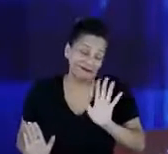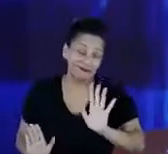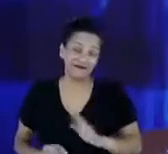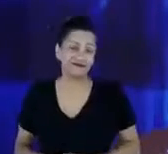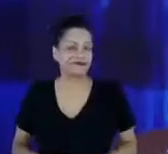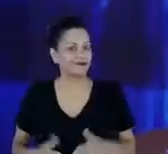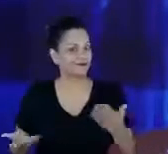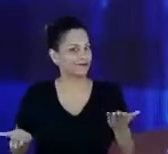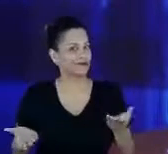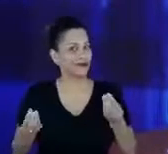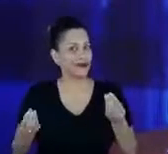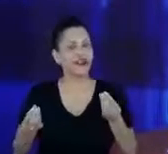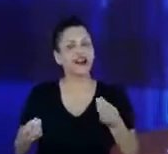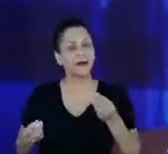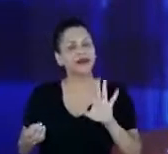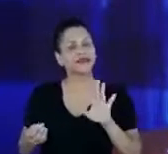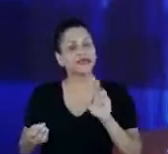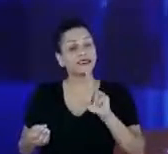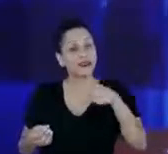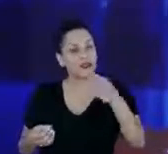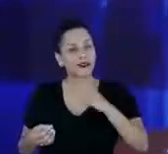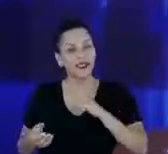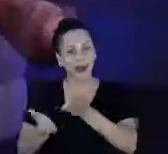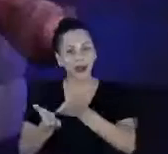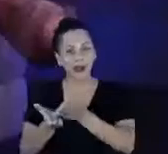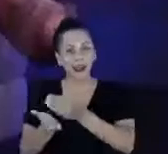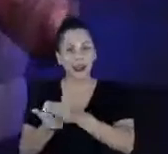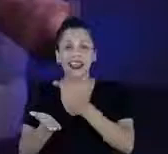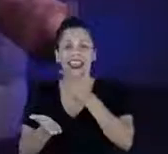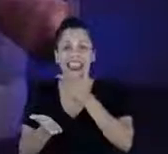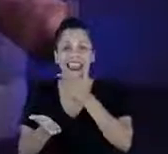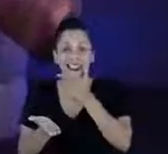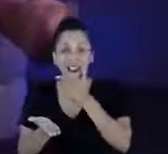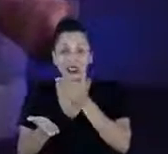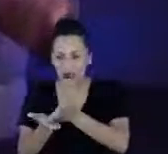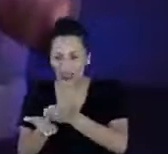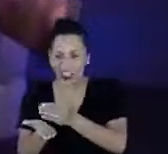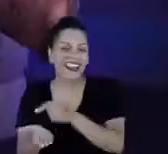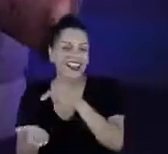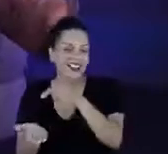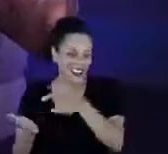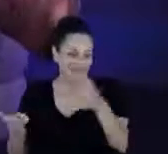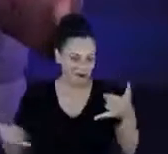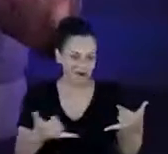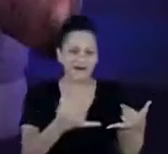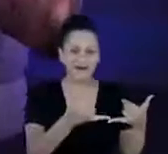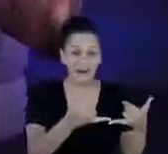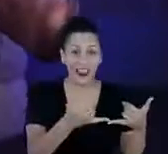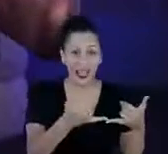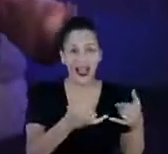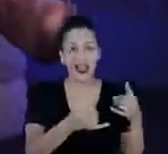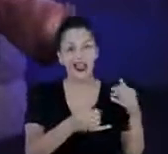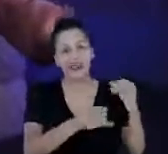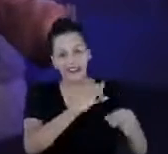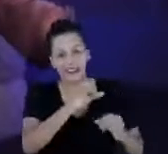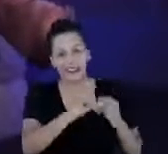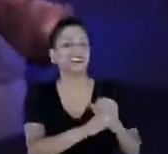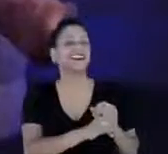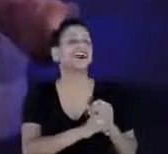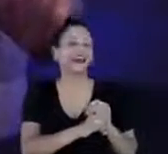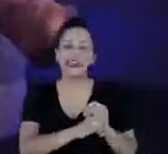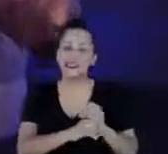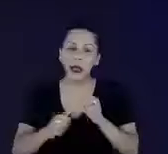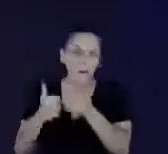existirá queijeira conectado à Internet você vai agregar mas não tenho a menor do que a queijeira pamonha era a pão de queijeira